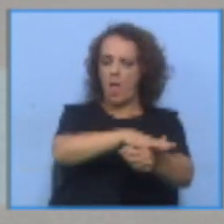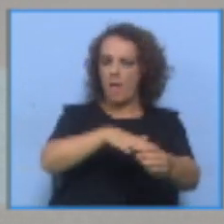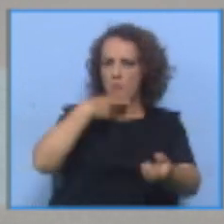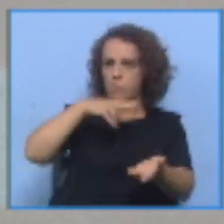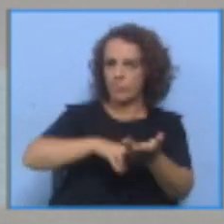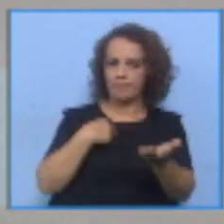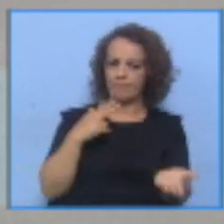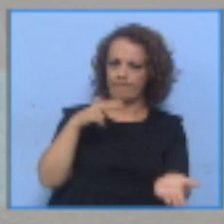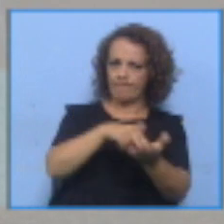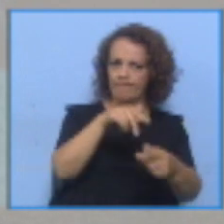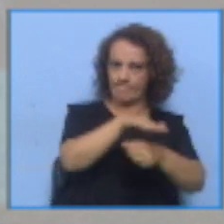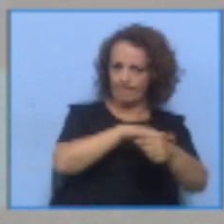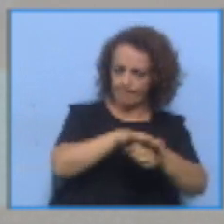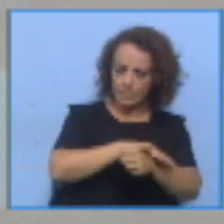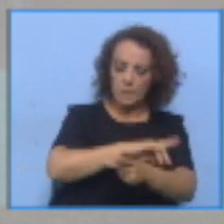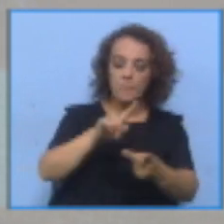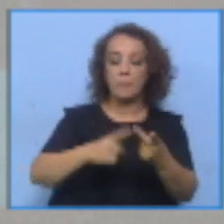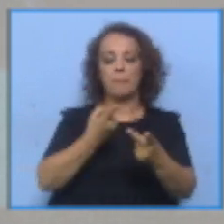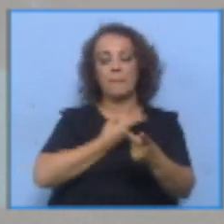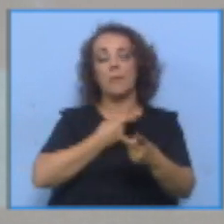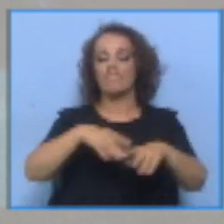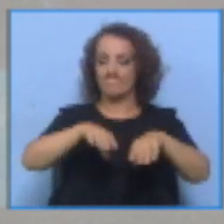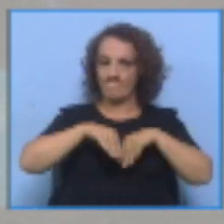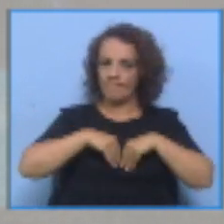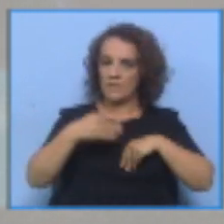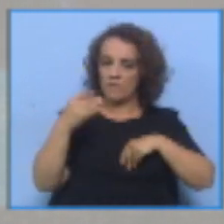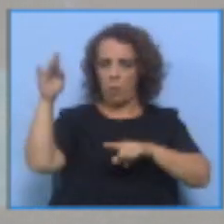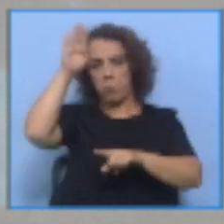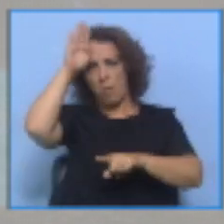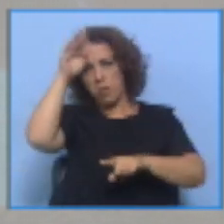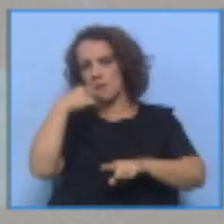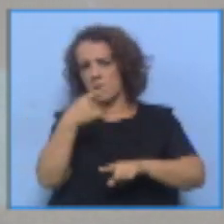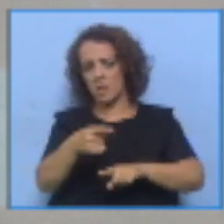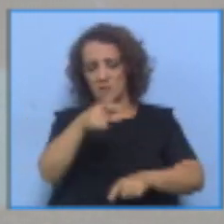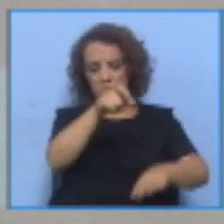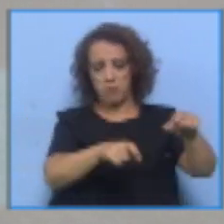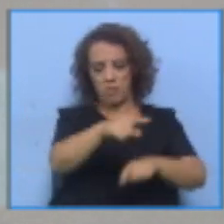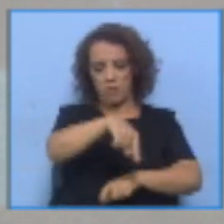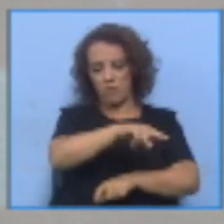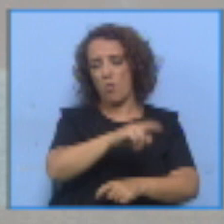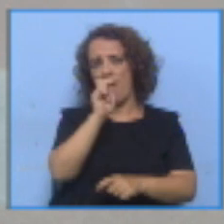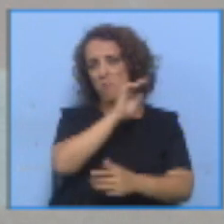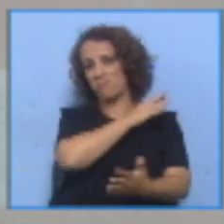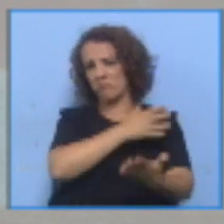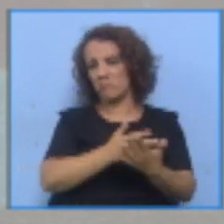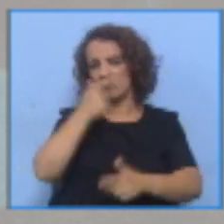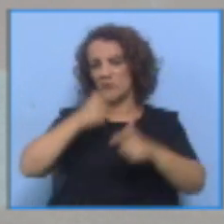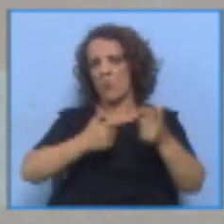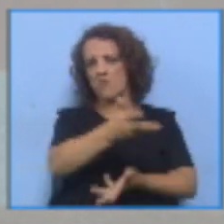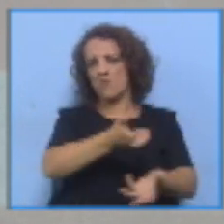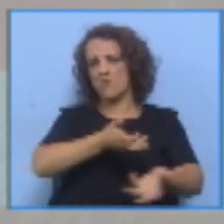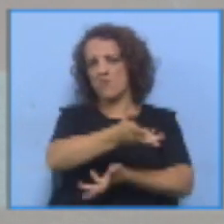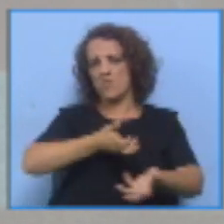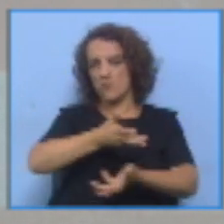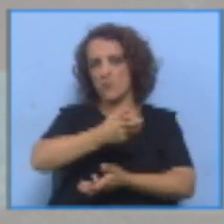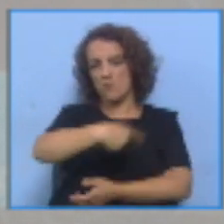tem reconhecer que estes povos foram explorados, como disse o Papa, ao longo destes anos, destes séculos, que continuam a